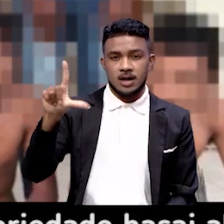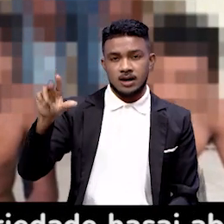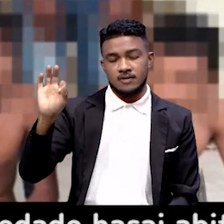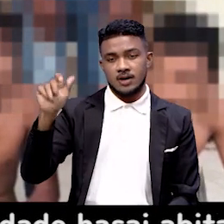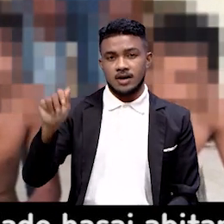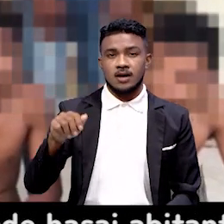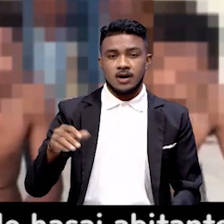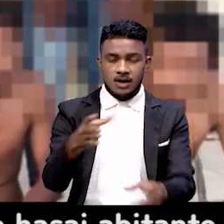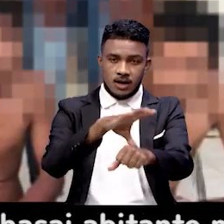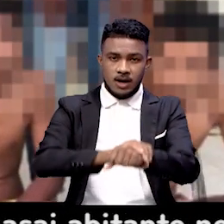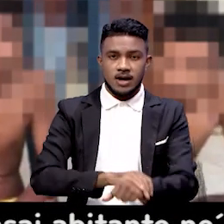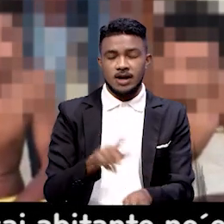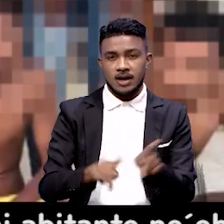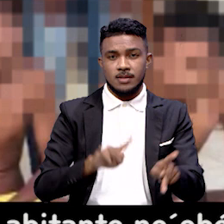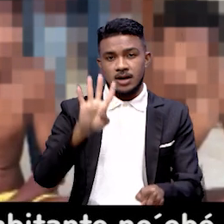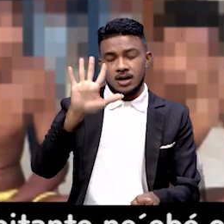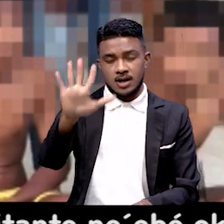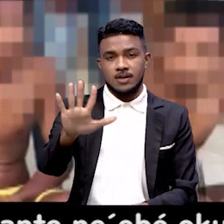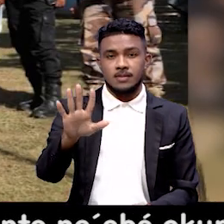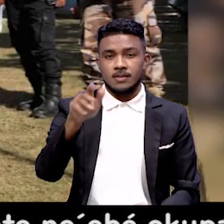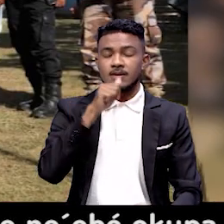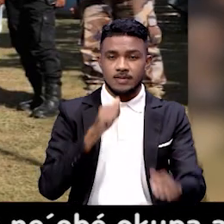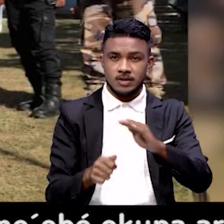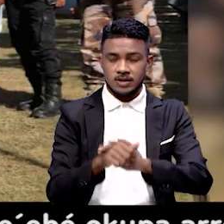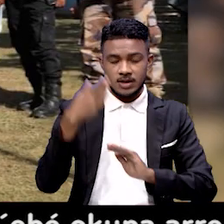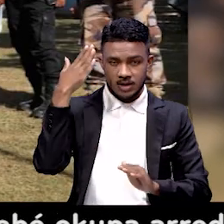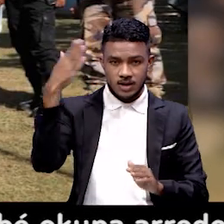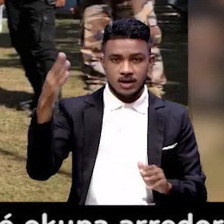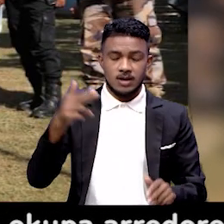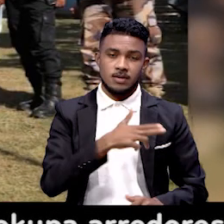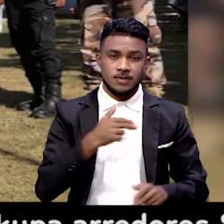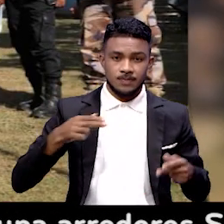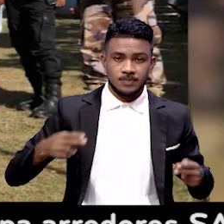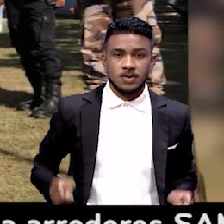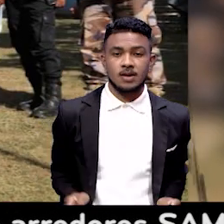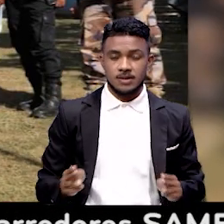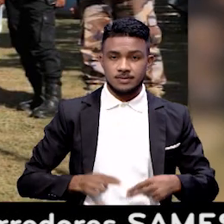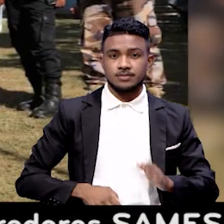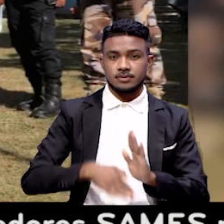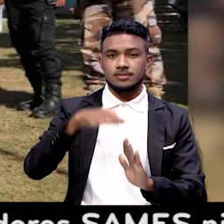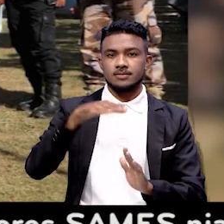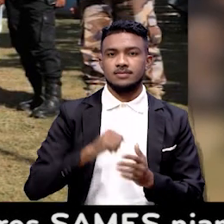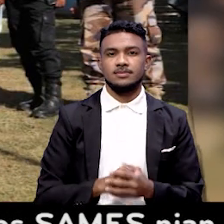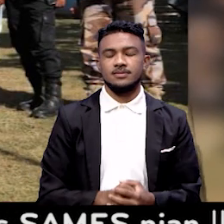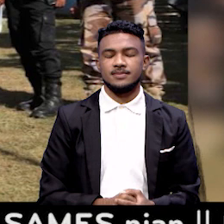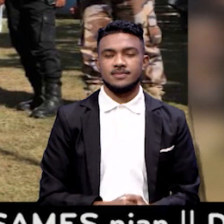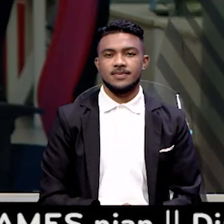lima tamba hakat li fronteira ilegal atu ba sa sinto ia Indonesia na polan sever zemen.